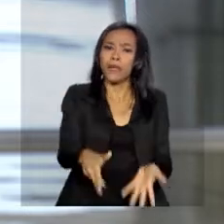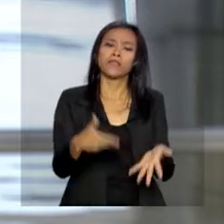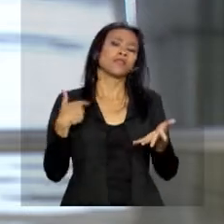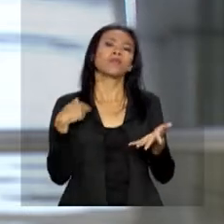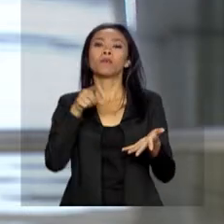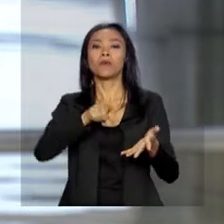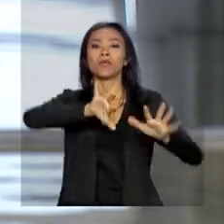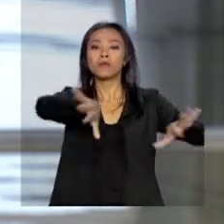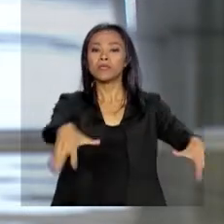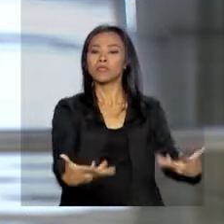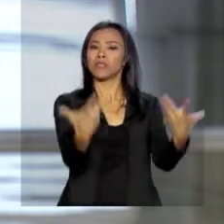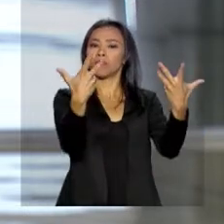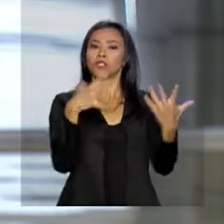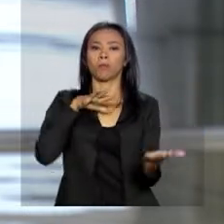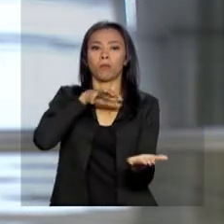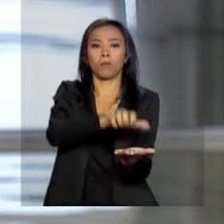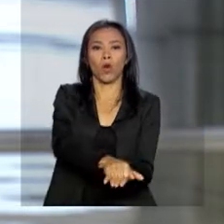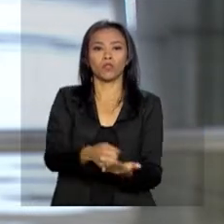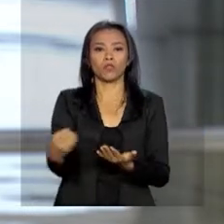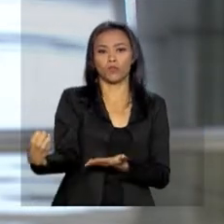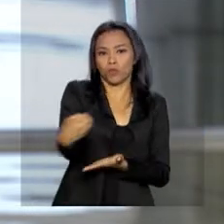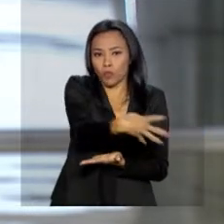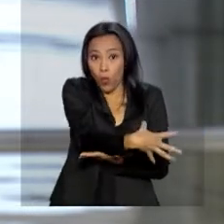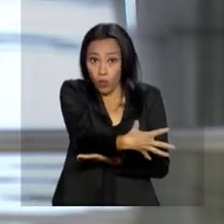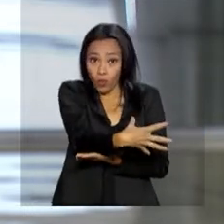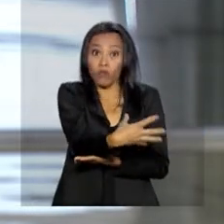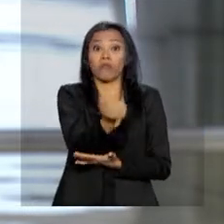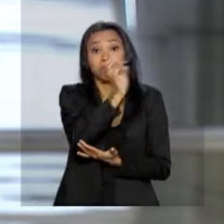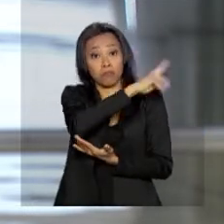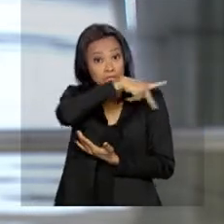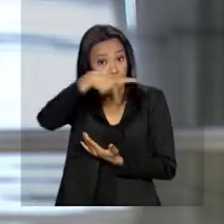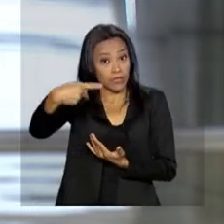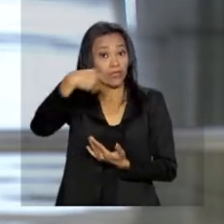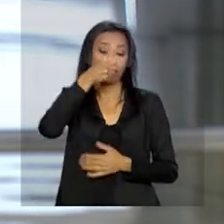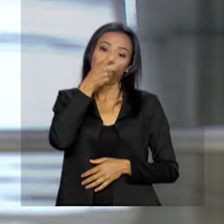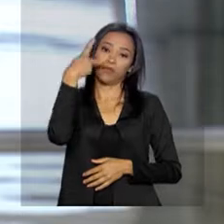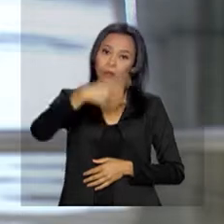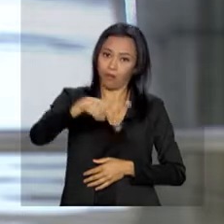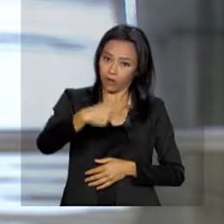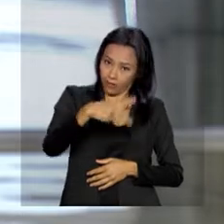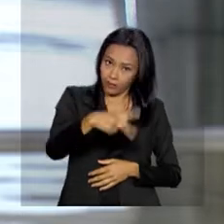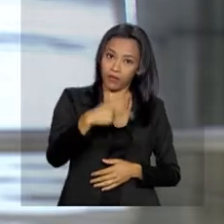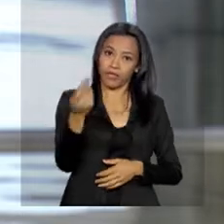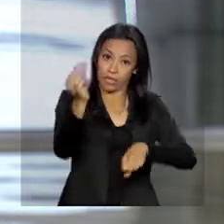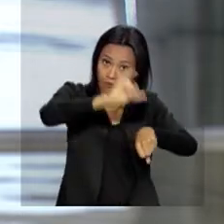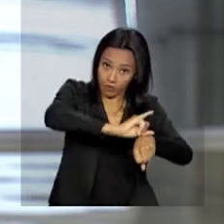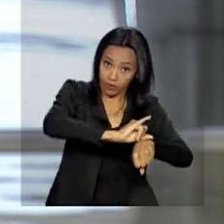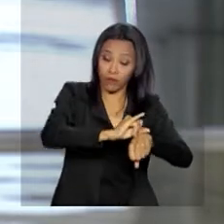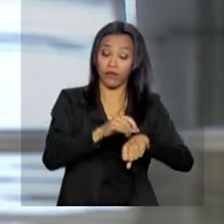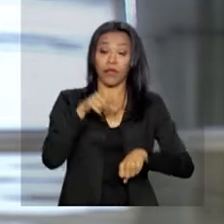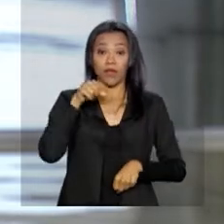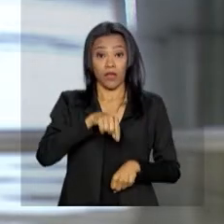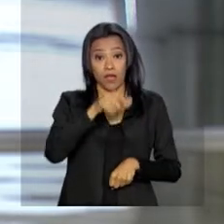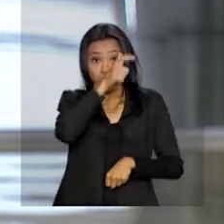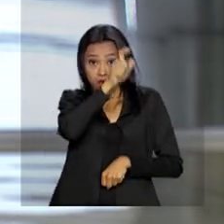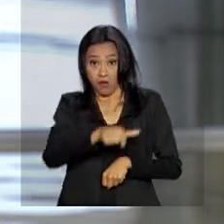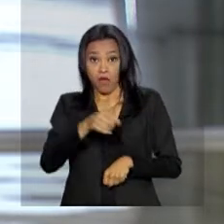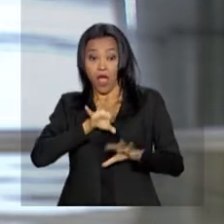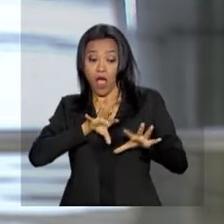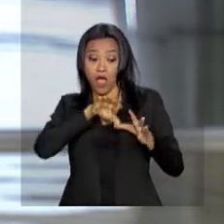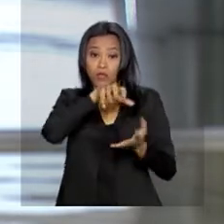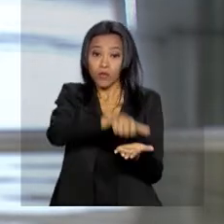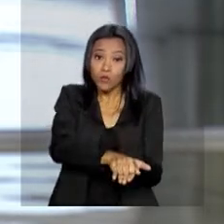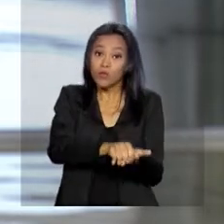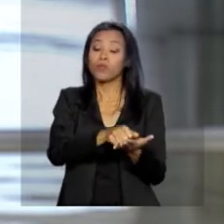do novo presidente eleito e do paraguai mário benítez em assunção benítez assume para um mandato de